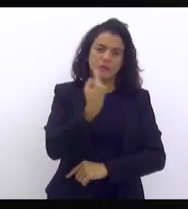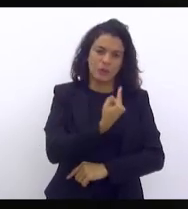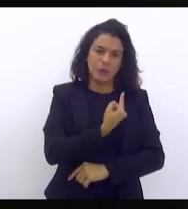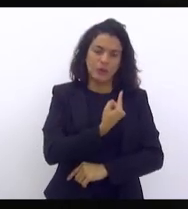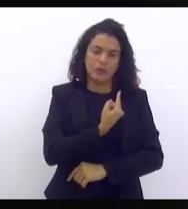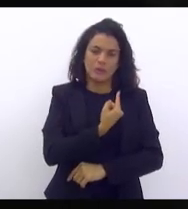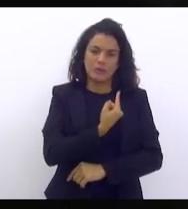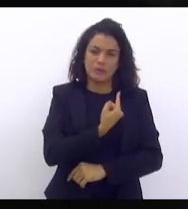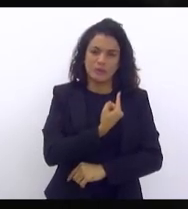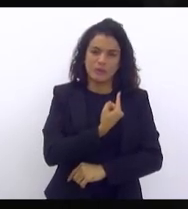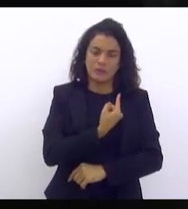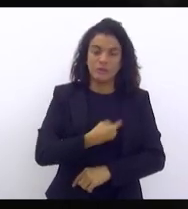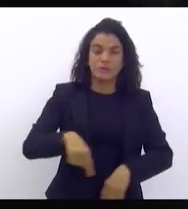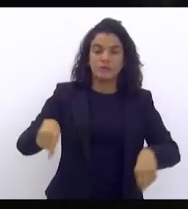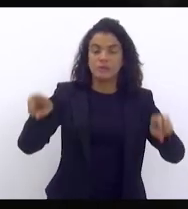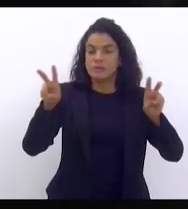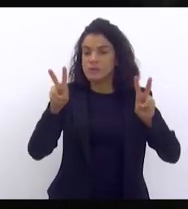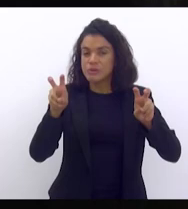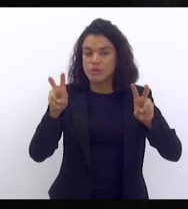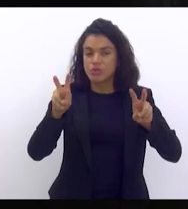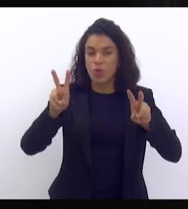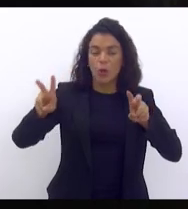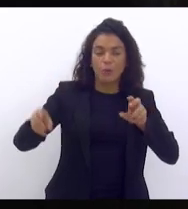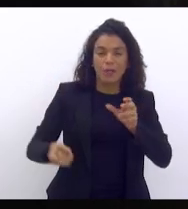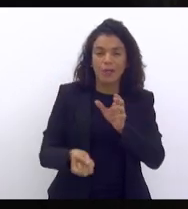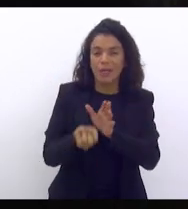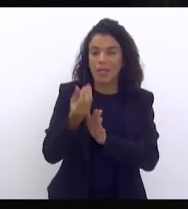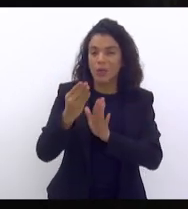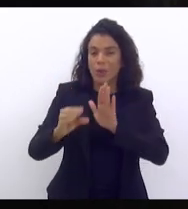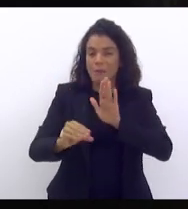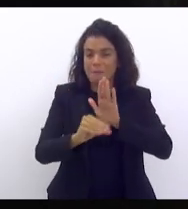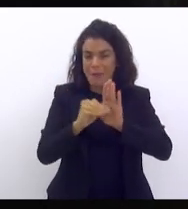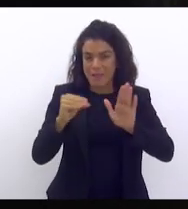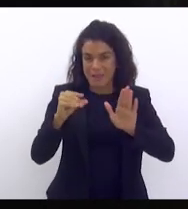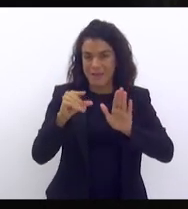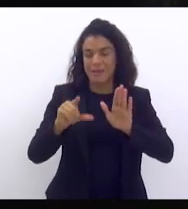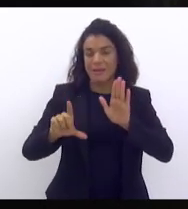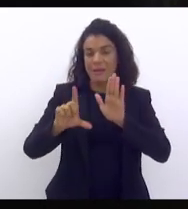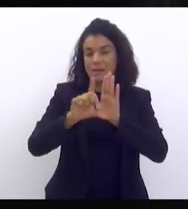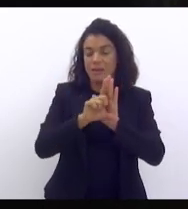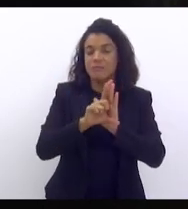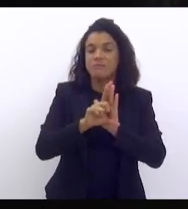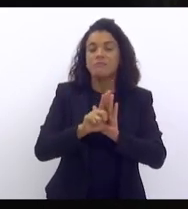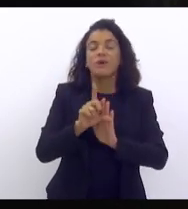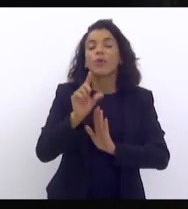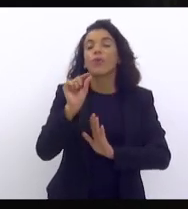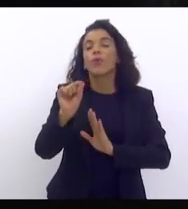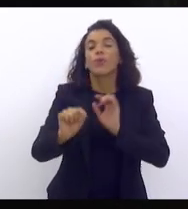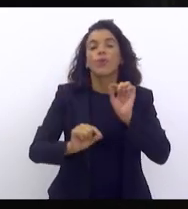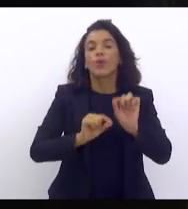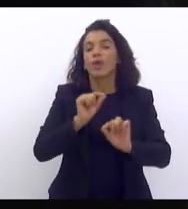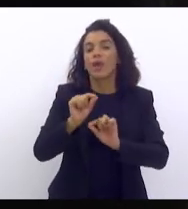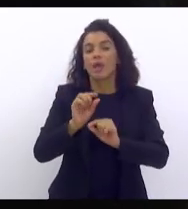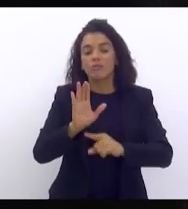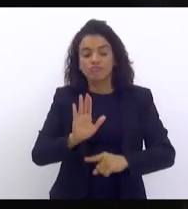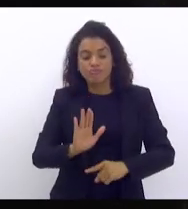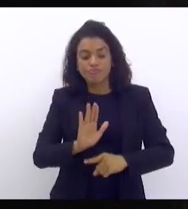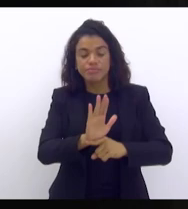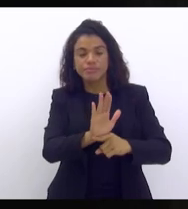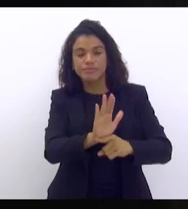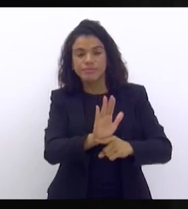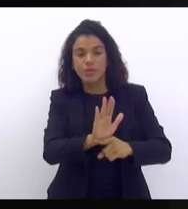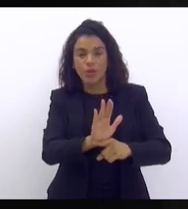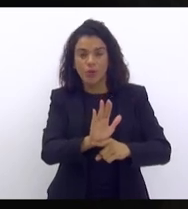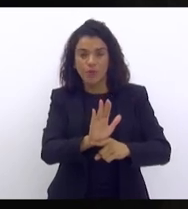e fazendo uma emenda nessa lei para que seja colocado, que seja beneficiado